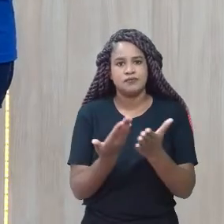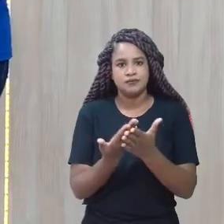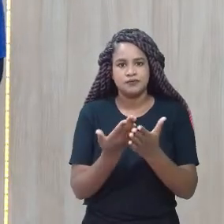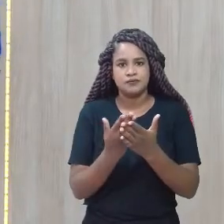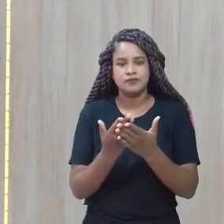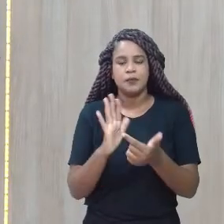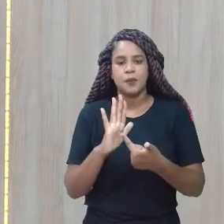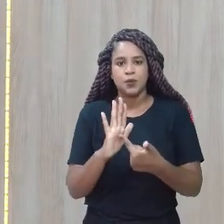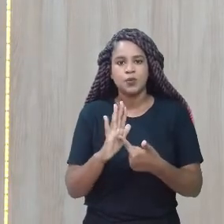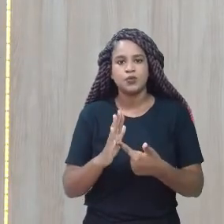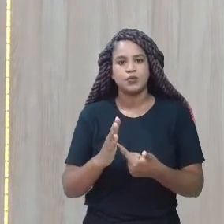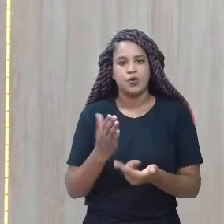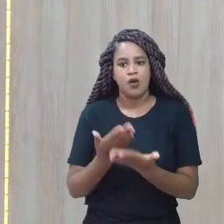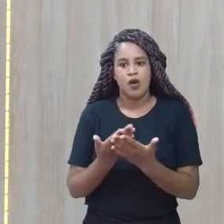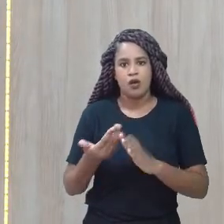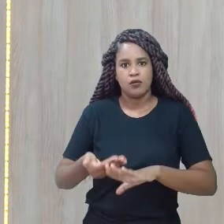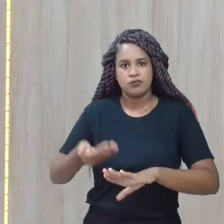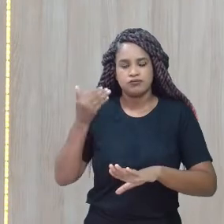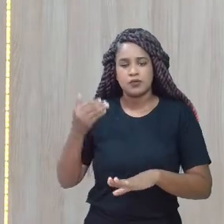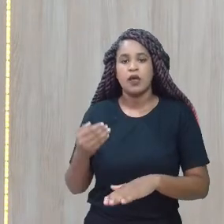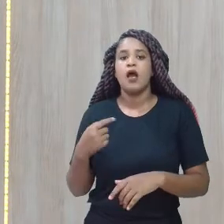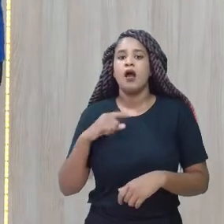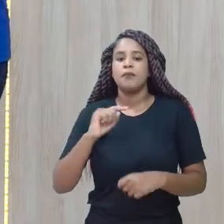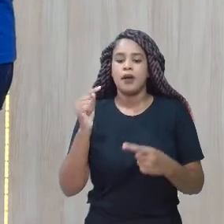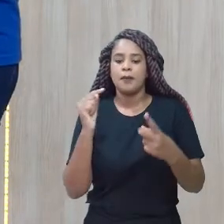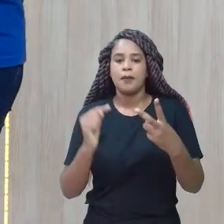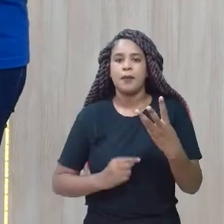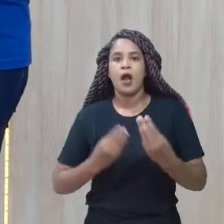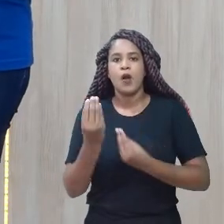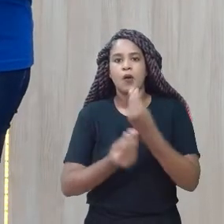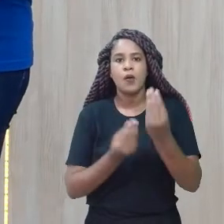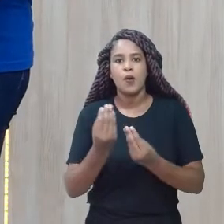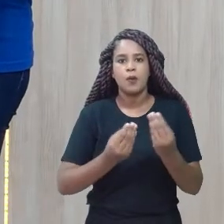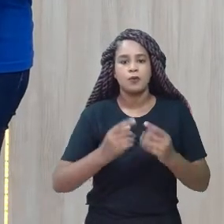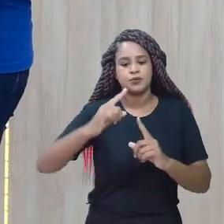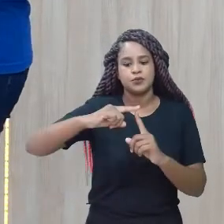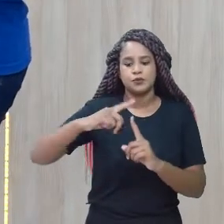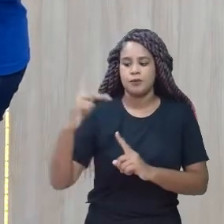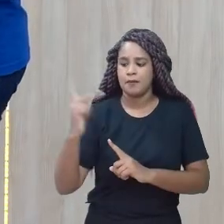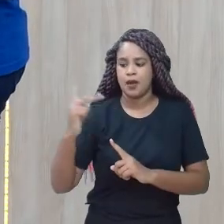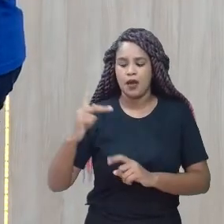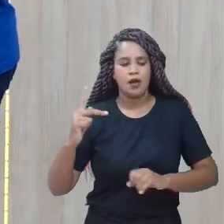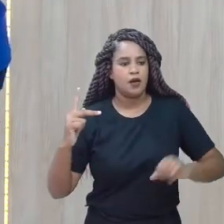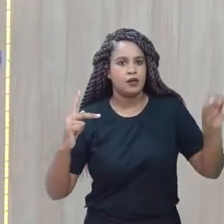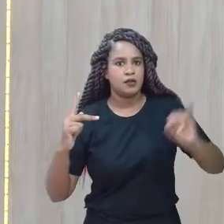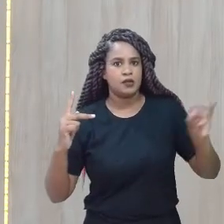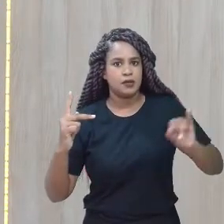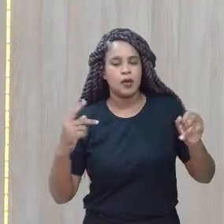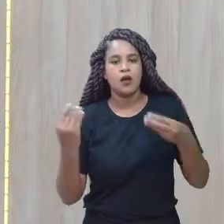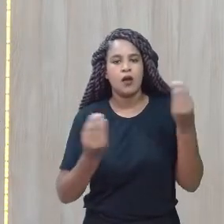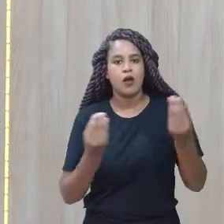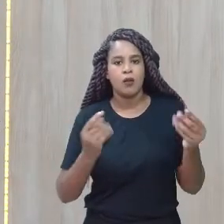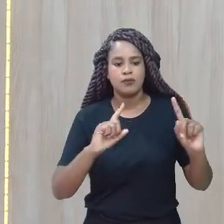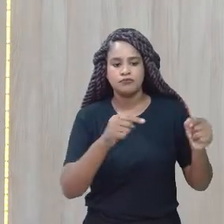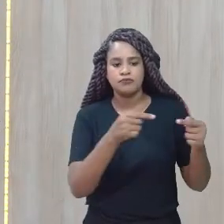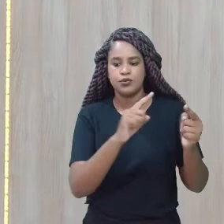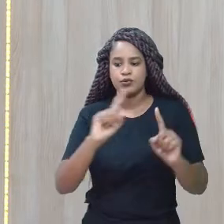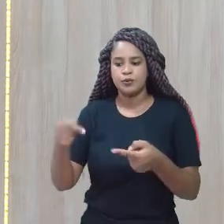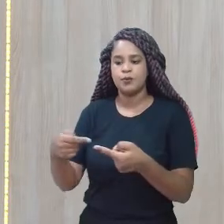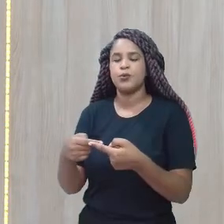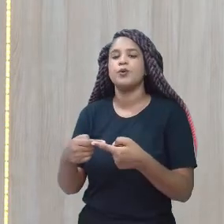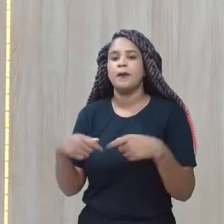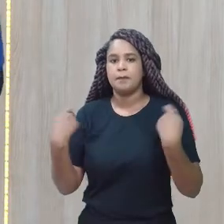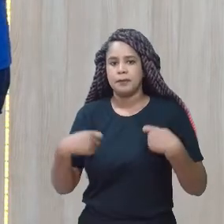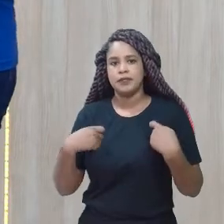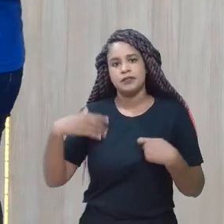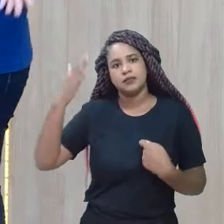de classificação. Quando que eu vou classificar um número entre par e ímpar, né? É uma das primeiras maneiras que a gente utiliza para